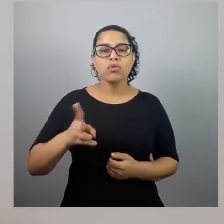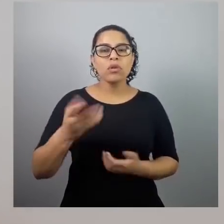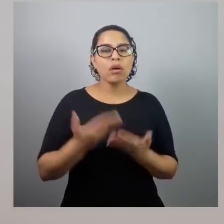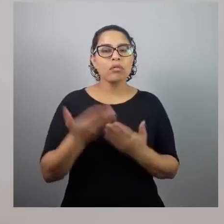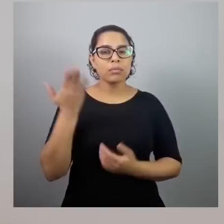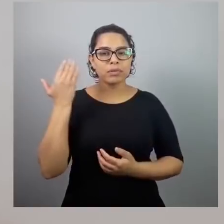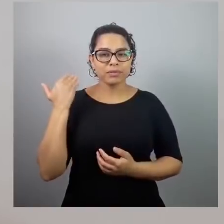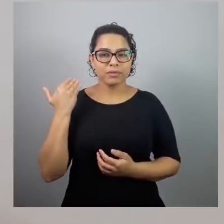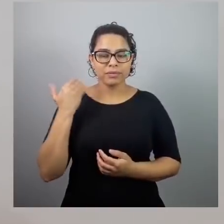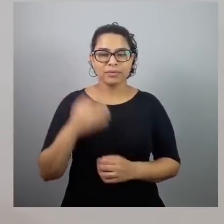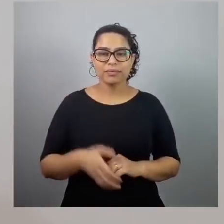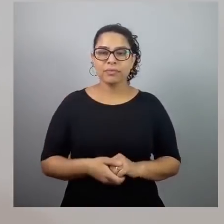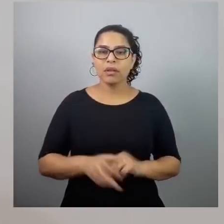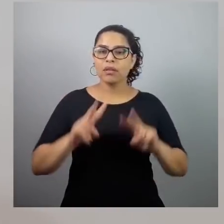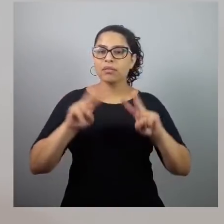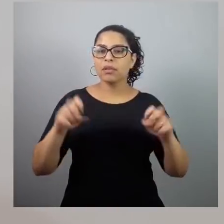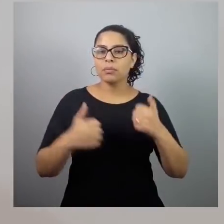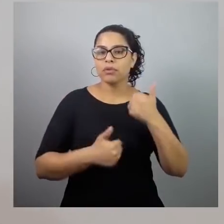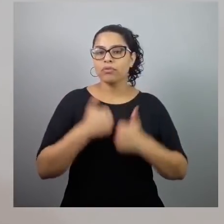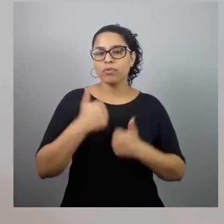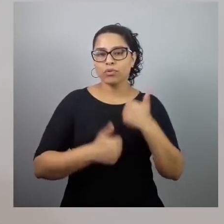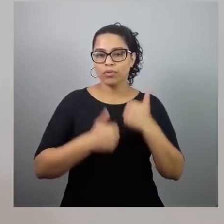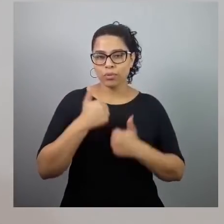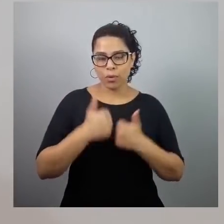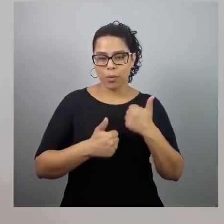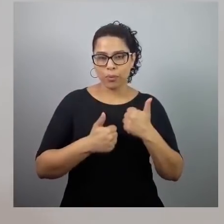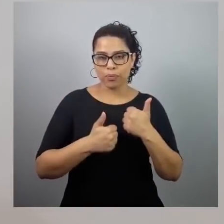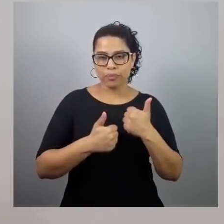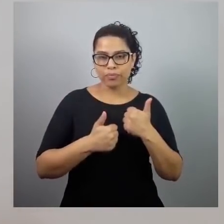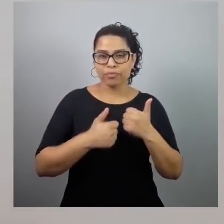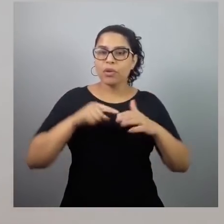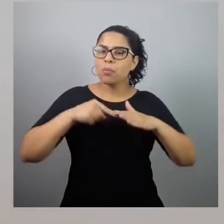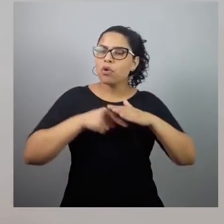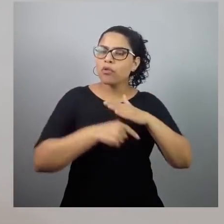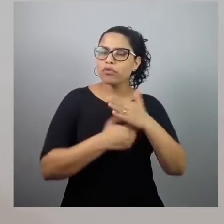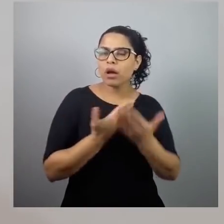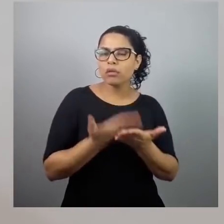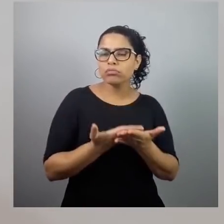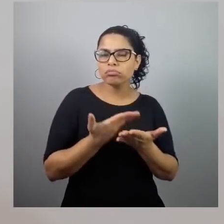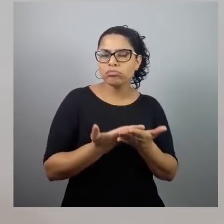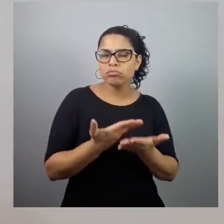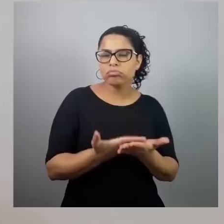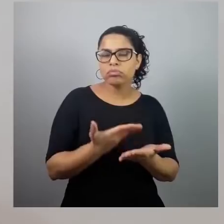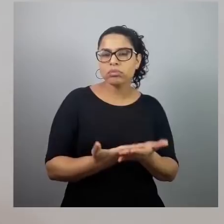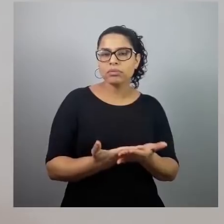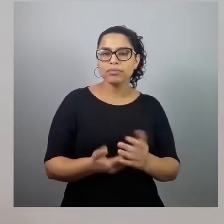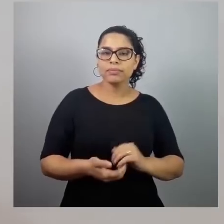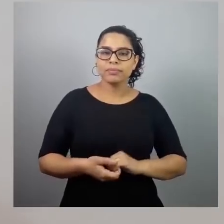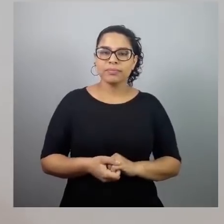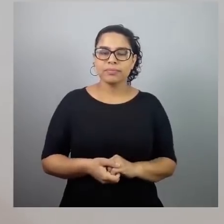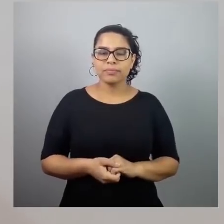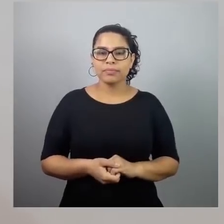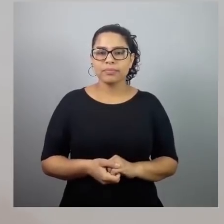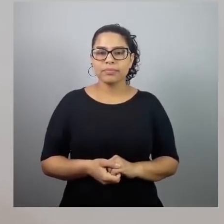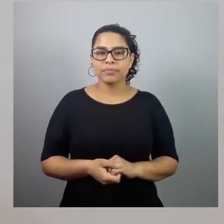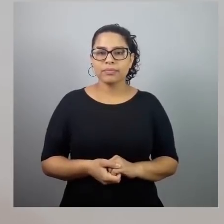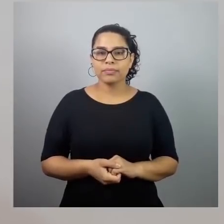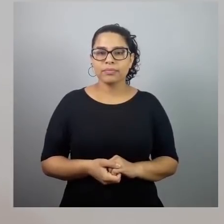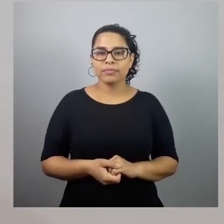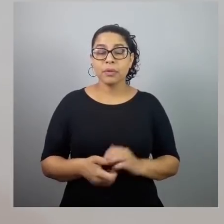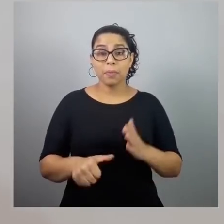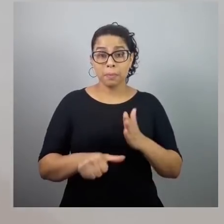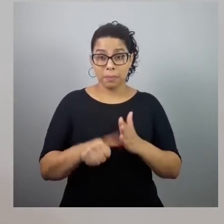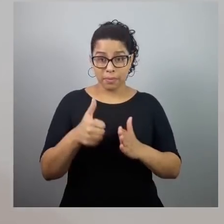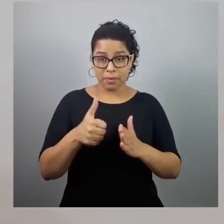retomada do encontro anterior, sobre o futebol, procurando aprofundar um pouco mais sobre esse assunto. No